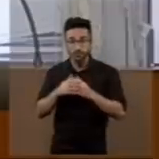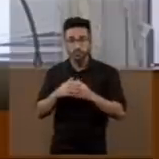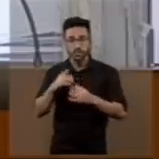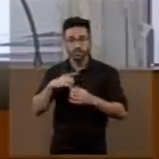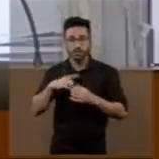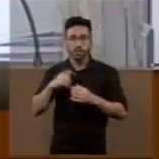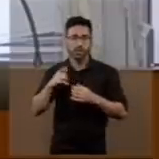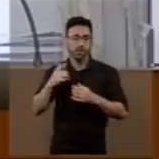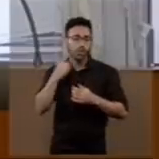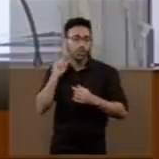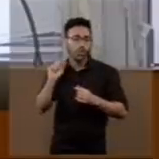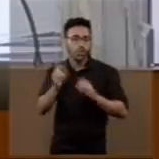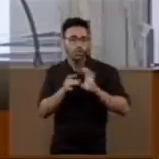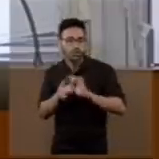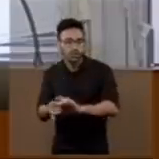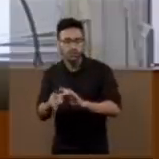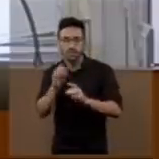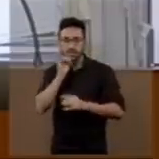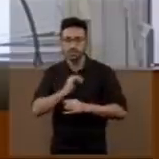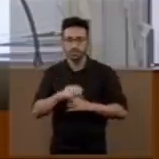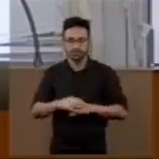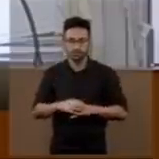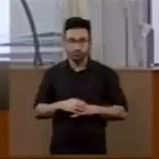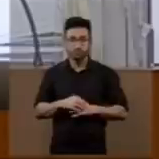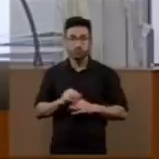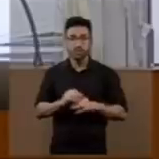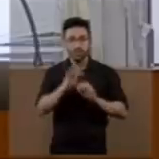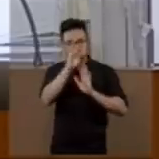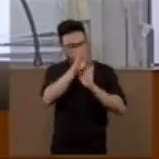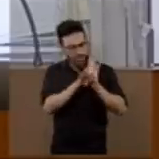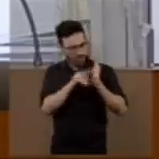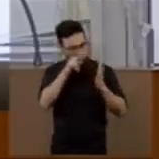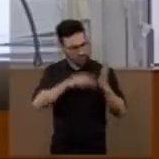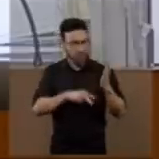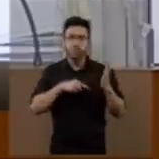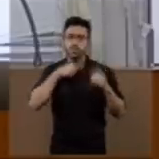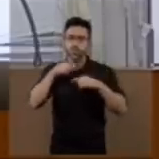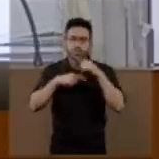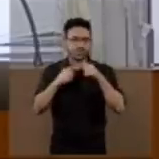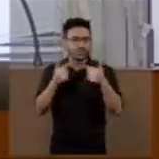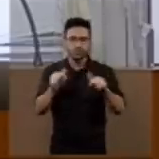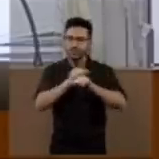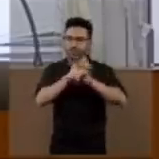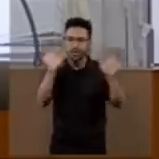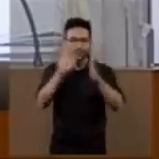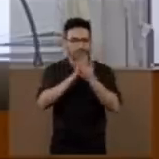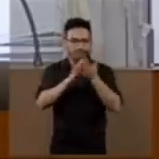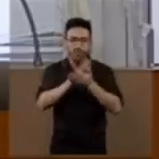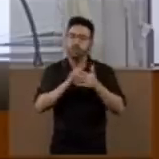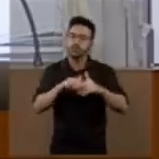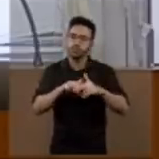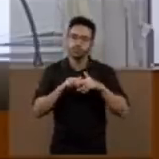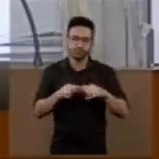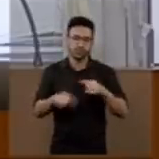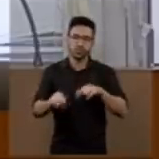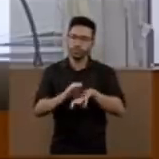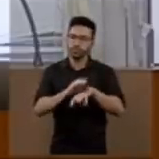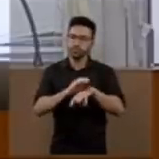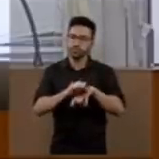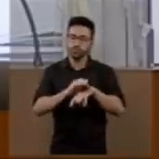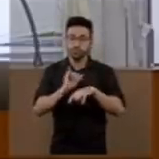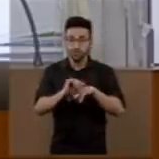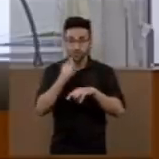seguinte quadro, que ele demonstra. Na ambiguidade do texto legal e a consequente falta de calibração expressa, será inconstitucional se atentar